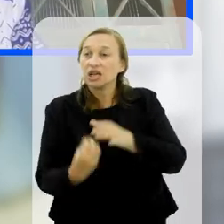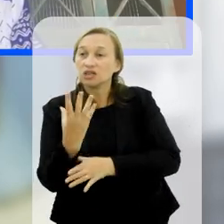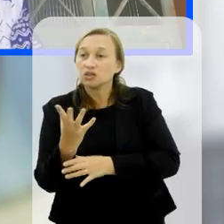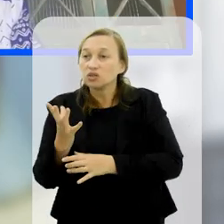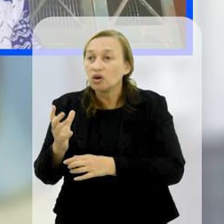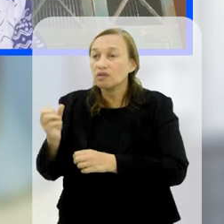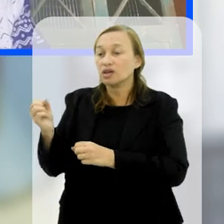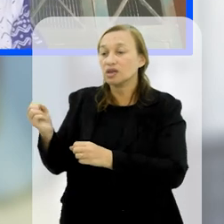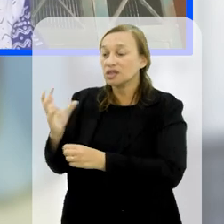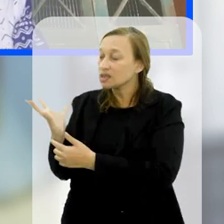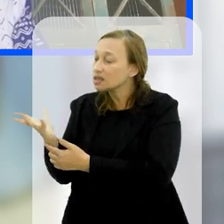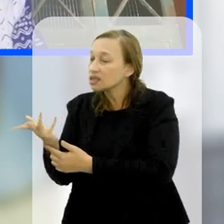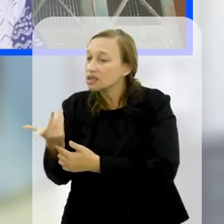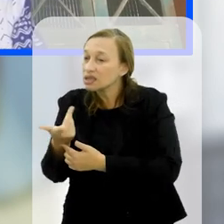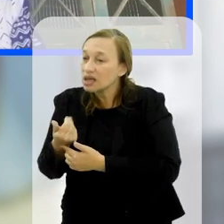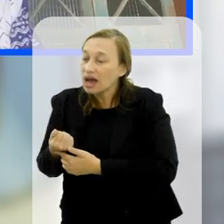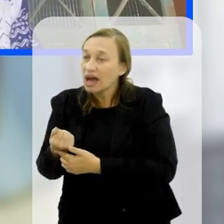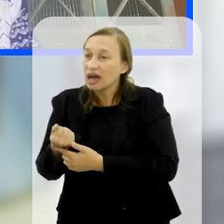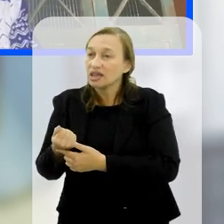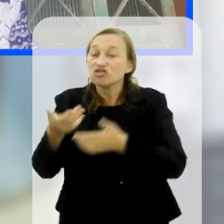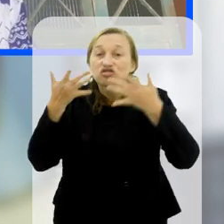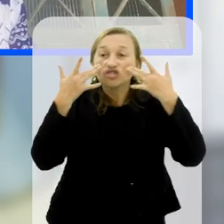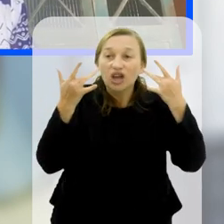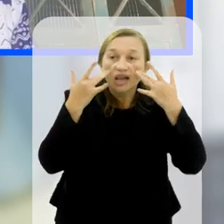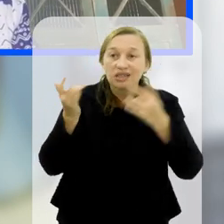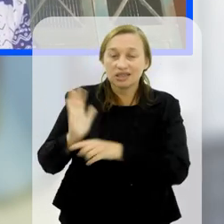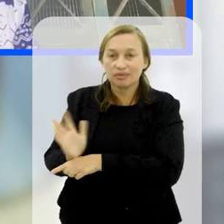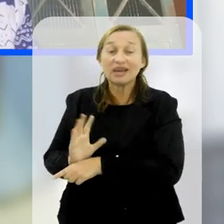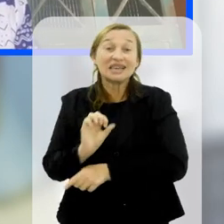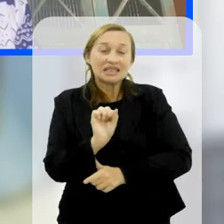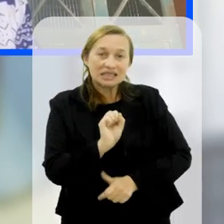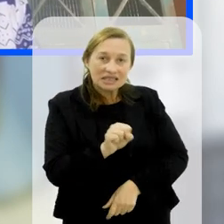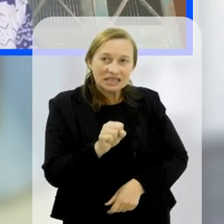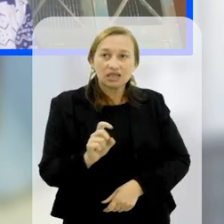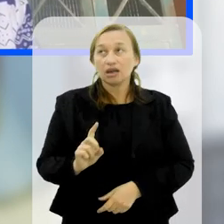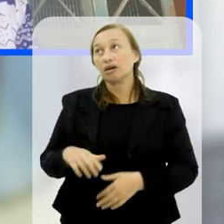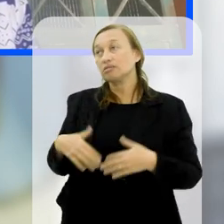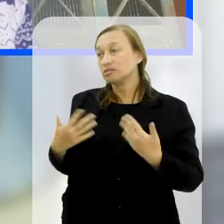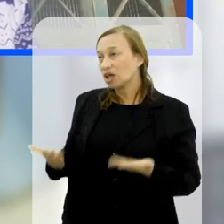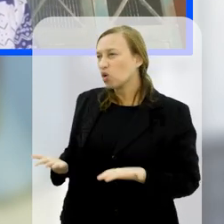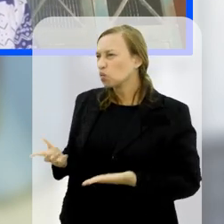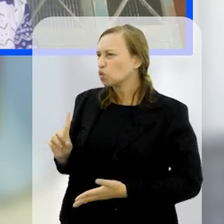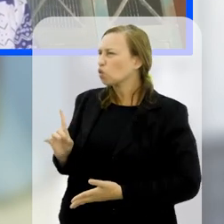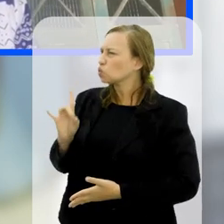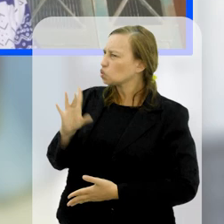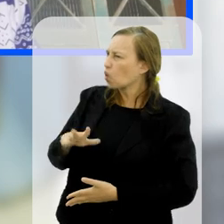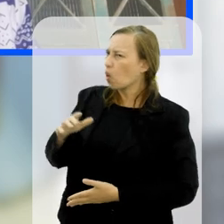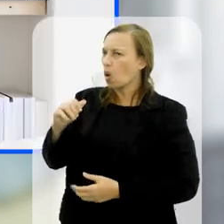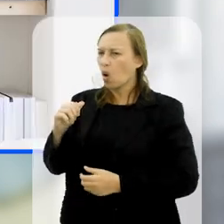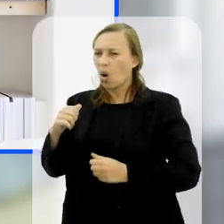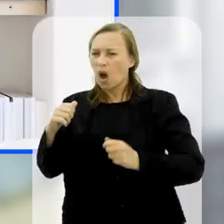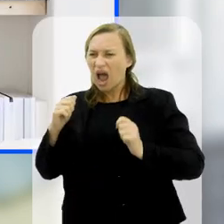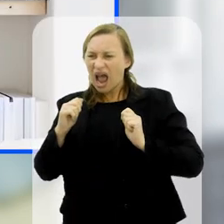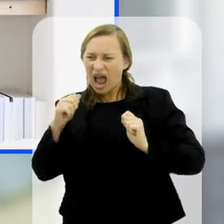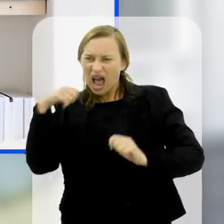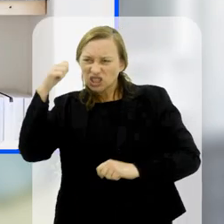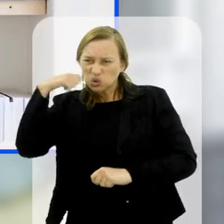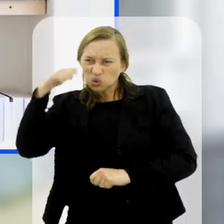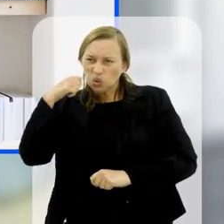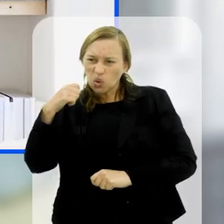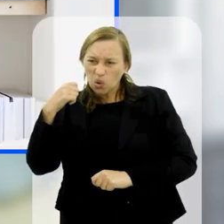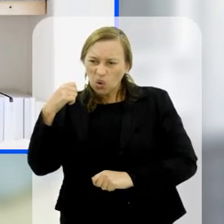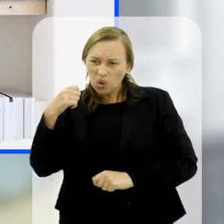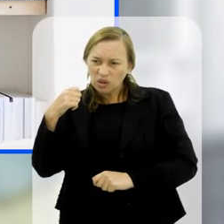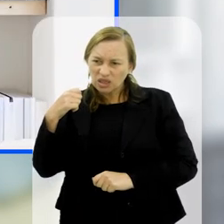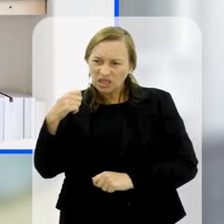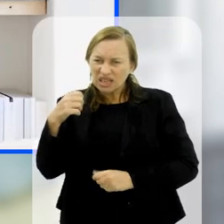obras de teatro, de cinema, de TV. Sim, então não necessariamente só atores, né, artistas podem se